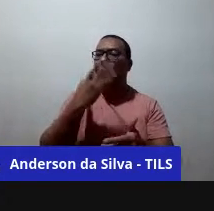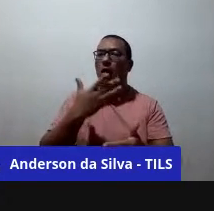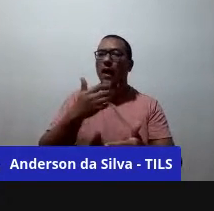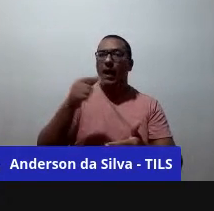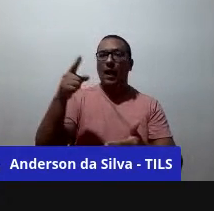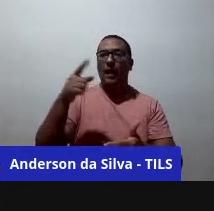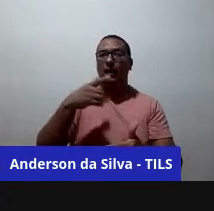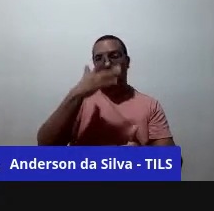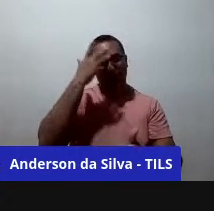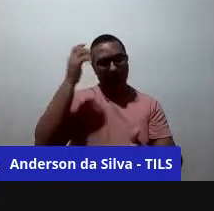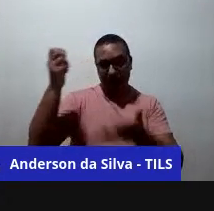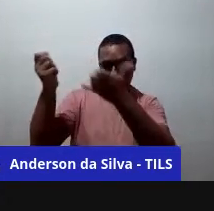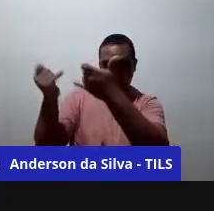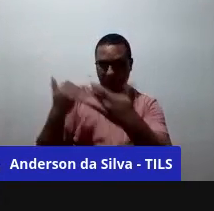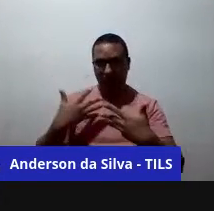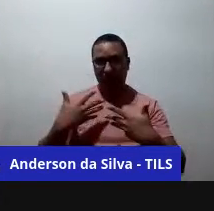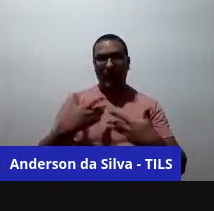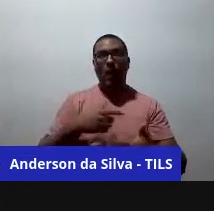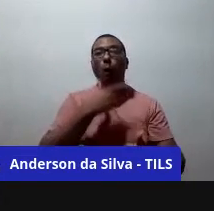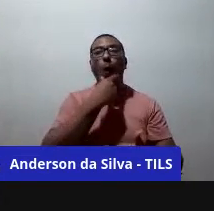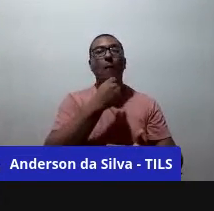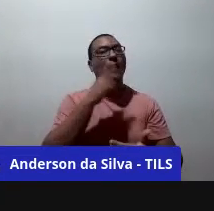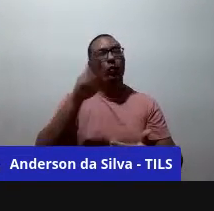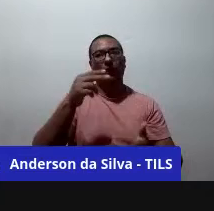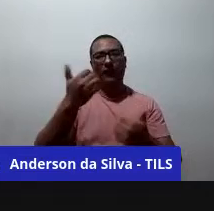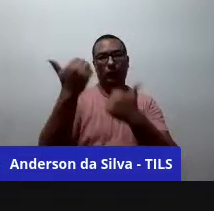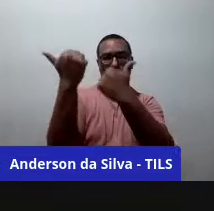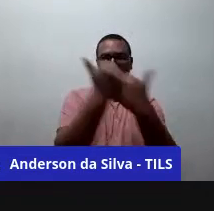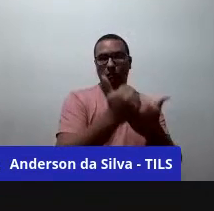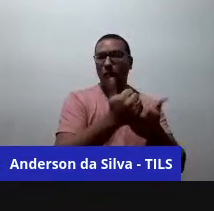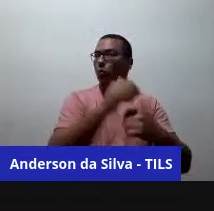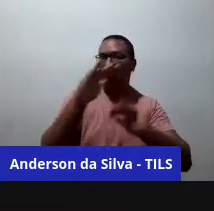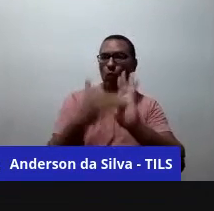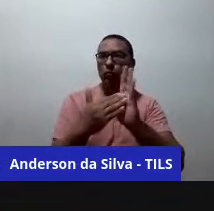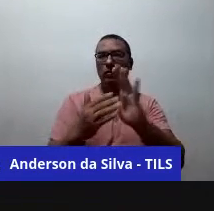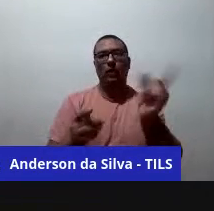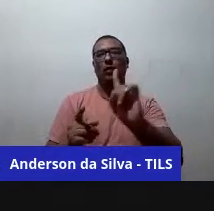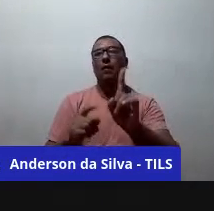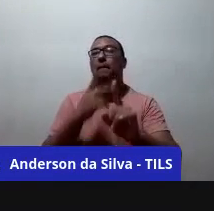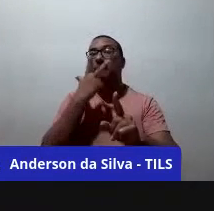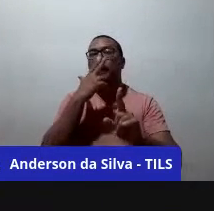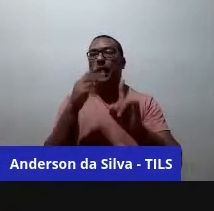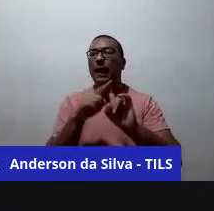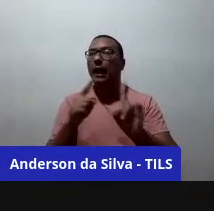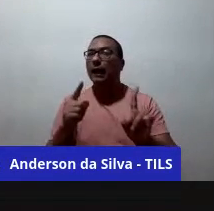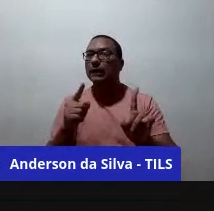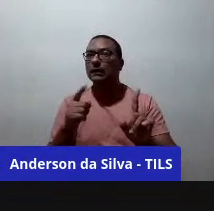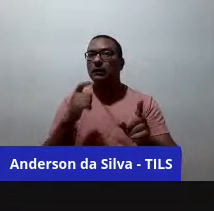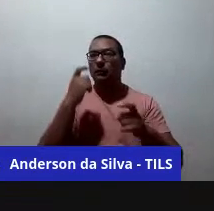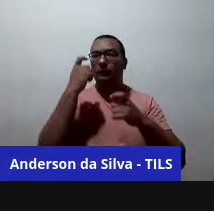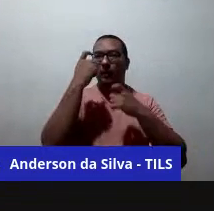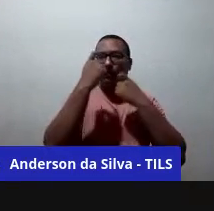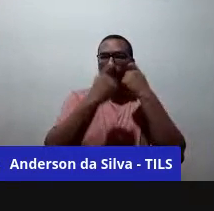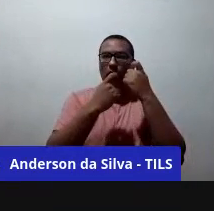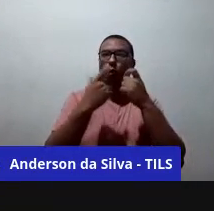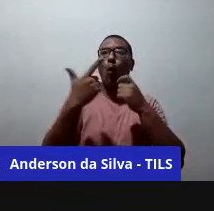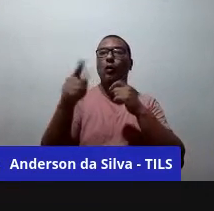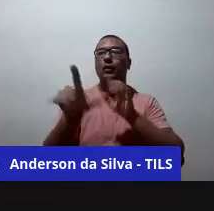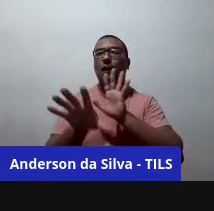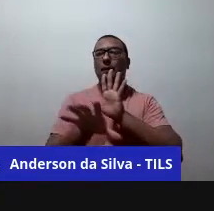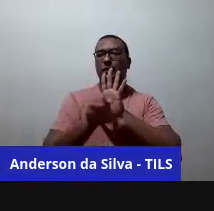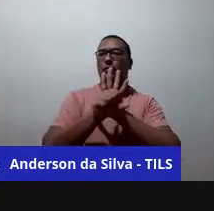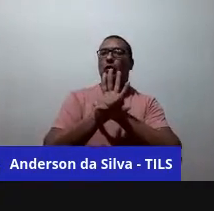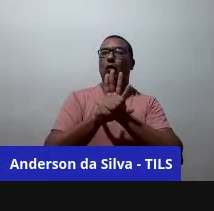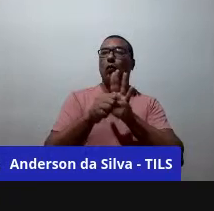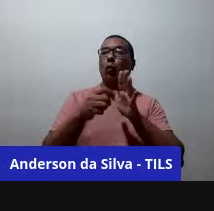nunca absolutamente substituído. O que acontece é que a gente começa a se preocupar com coisas mais abstratas e mais complexas.